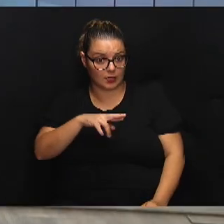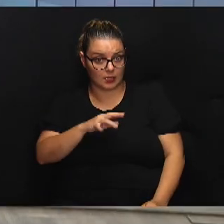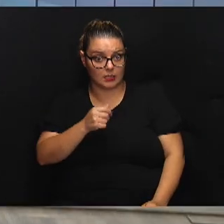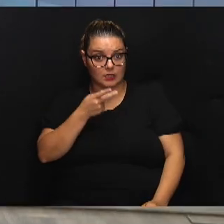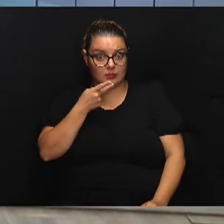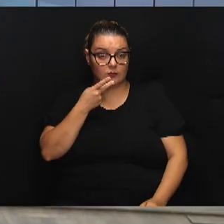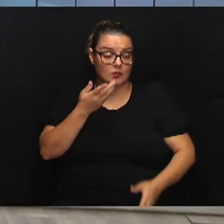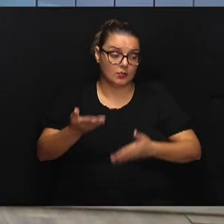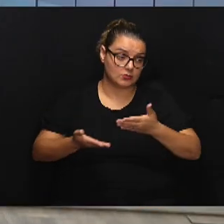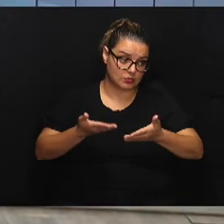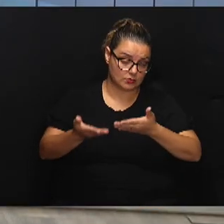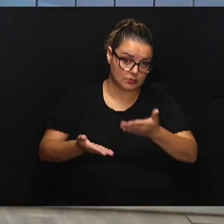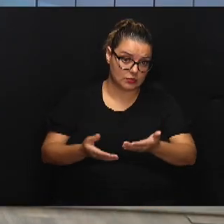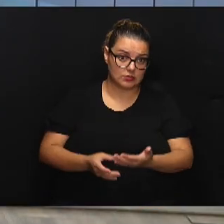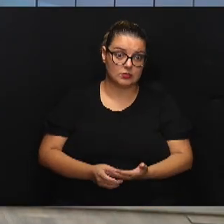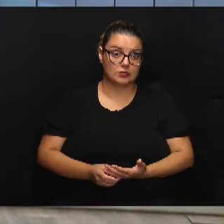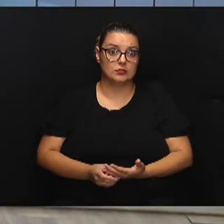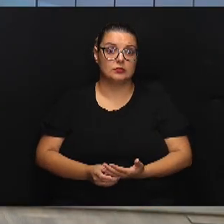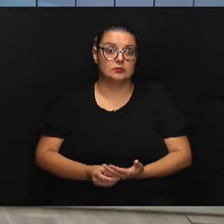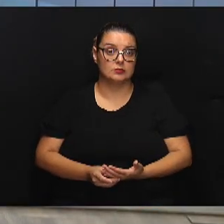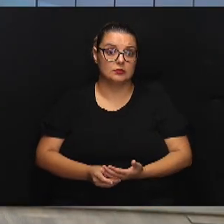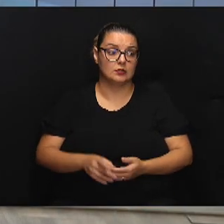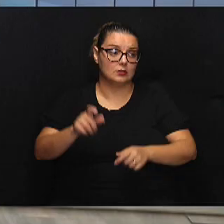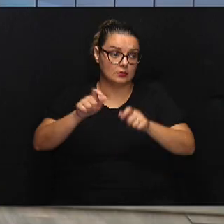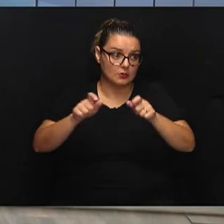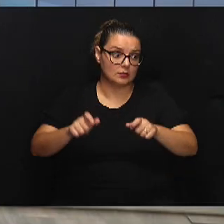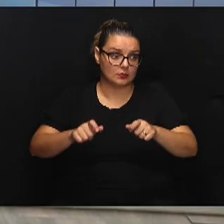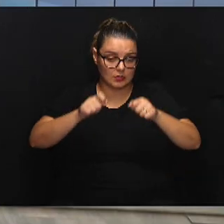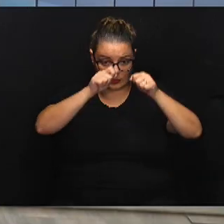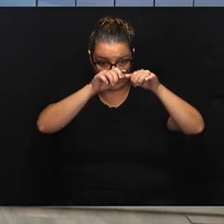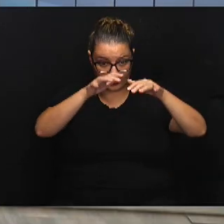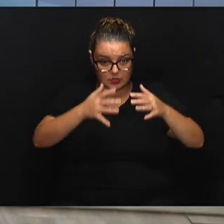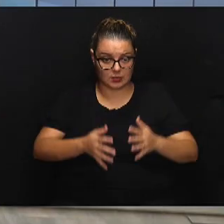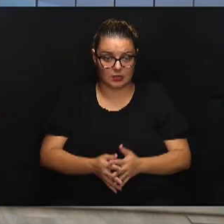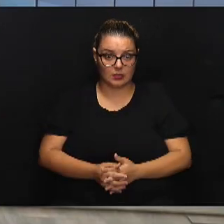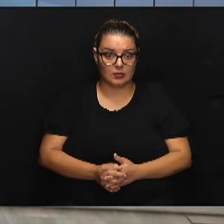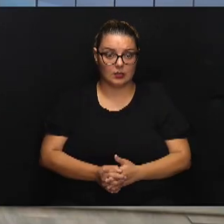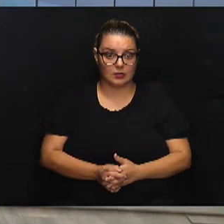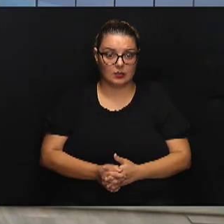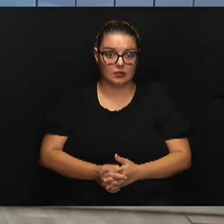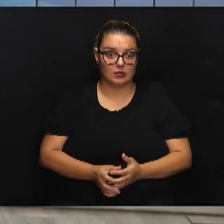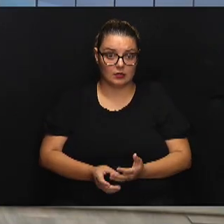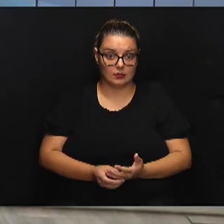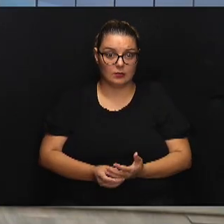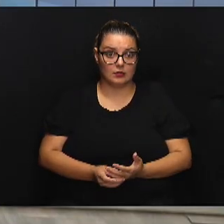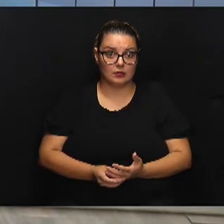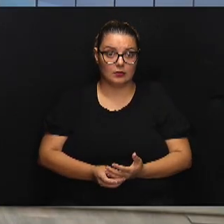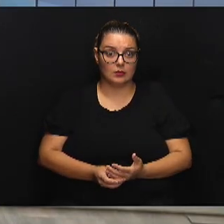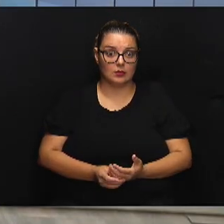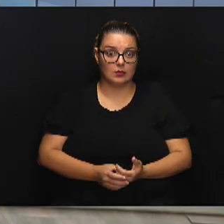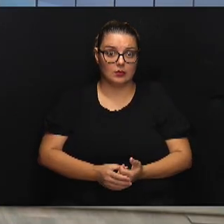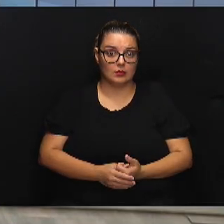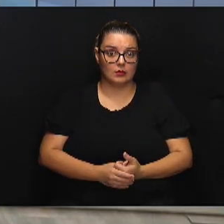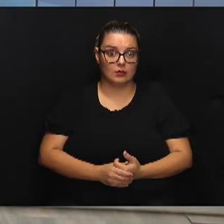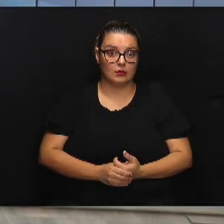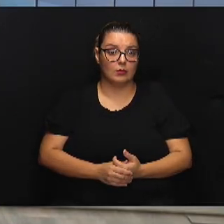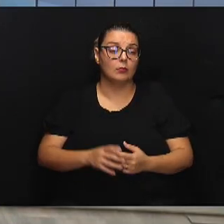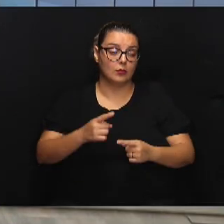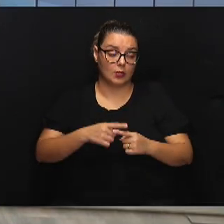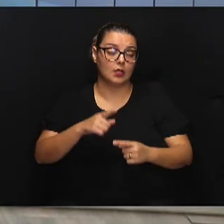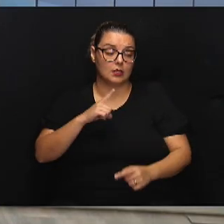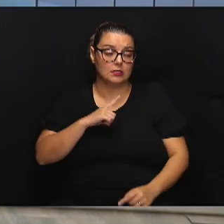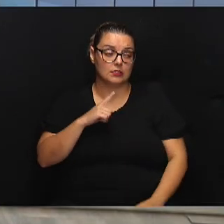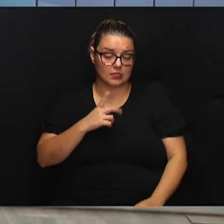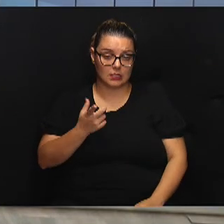o tratamento para as pessoas com autista, com autismo, né, desculpa, porque tem, né,